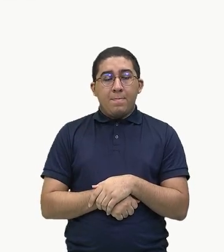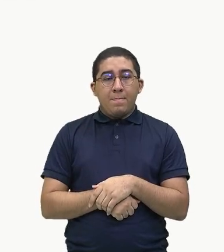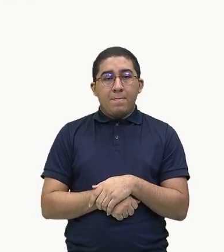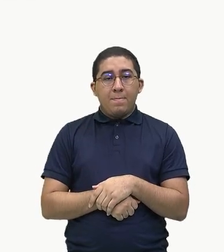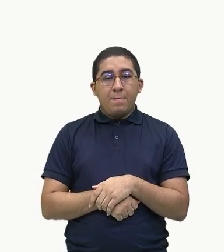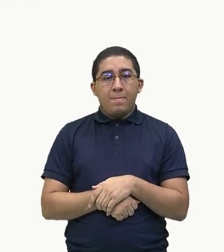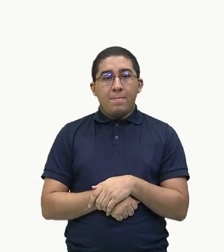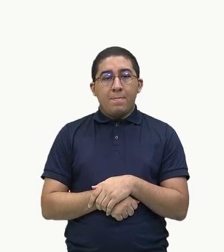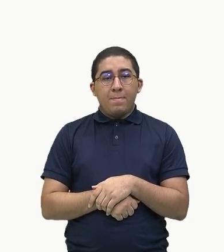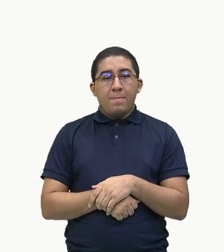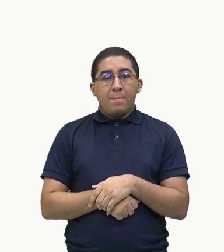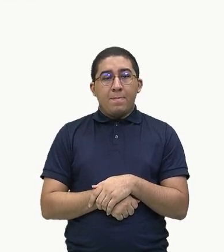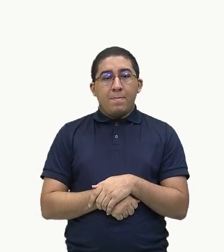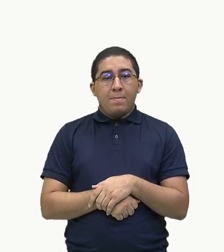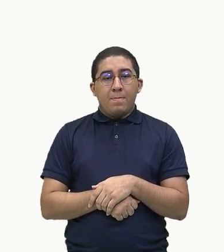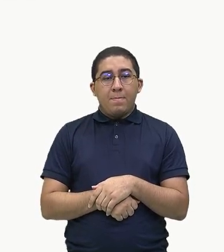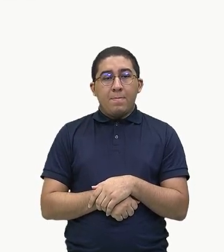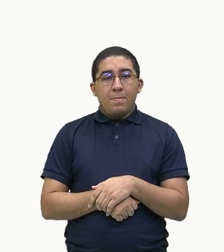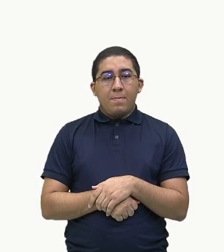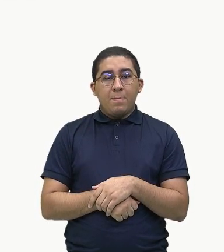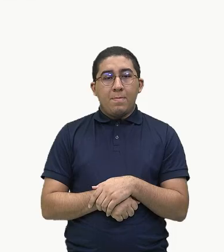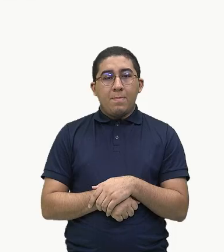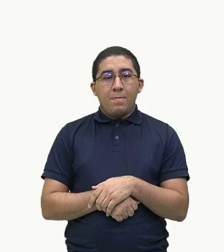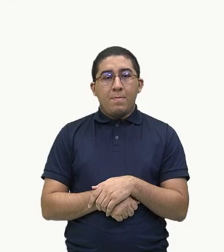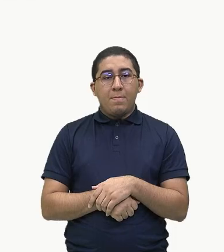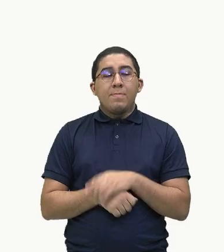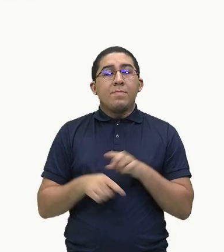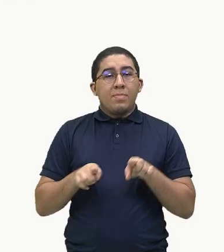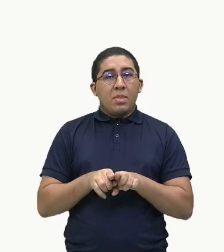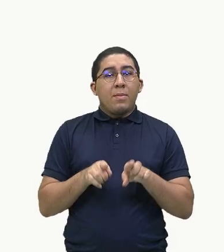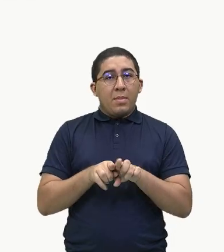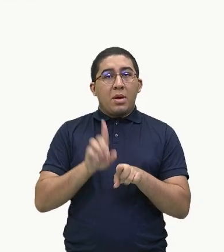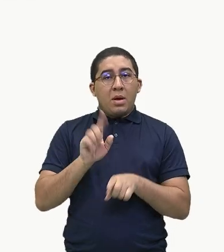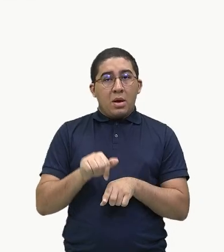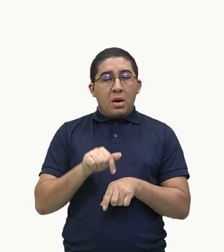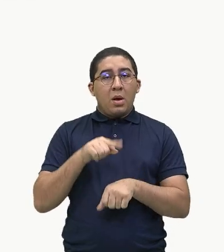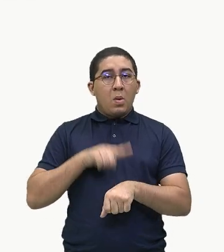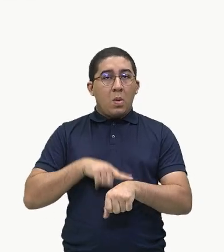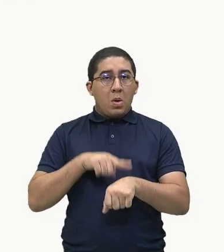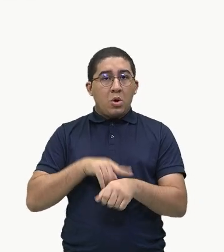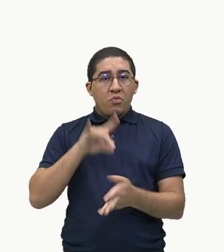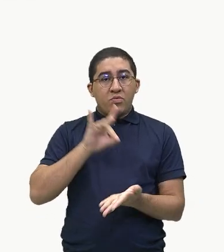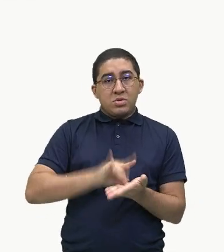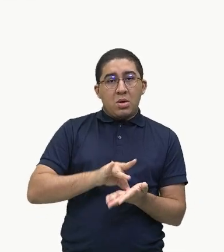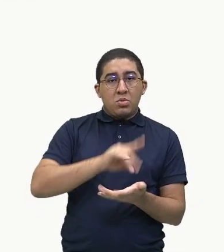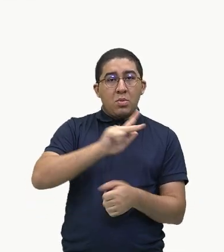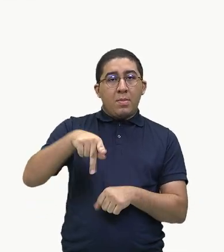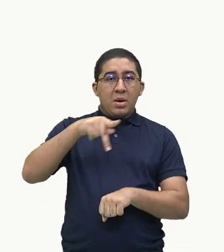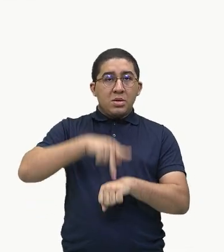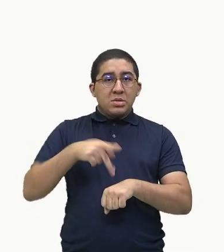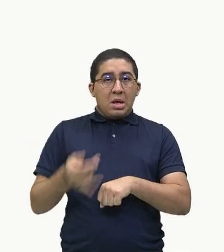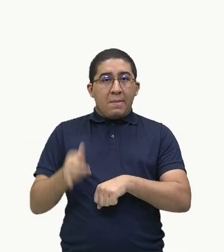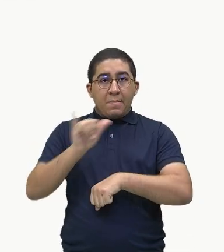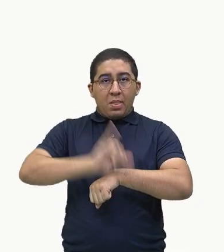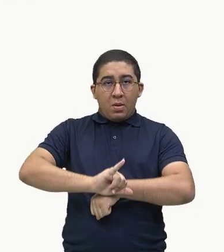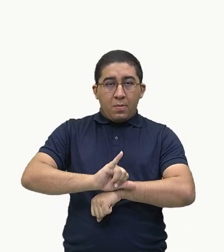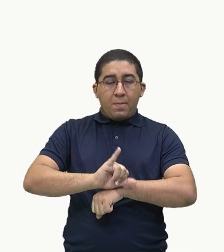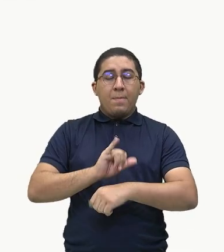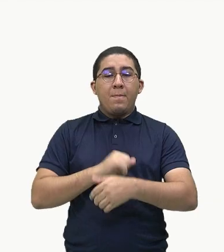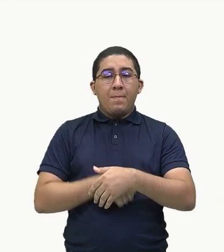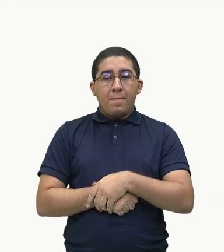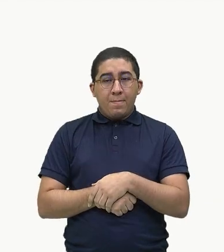o fuso, que também está o fuso de Brasília, que marca a hora oficial do país. Então, todos